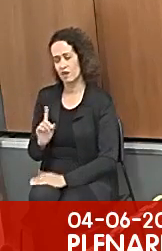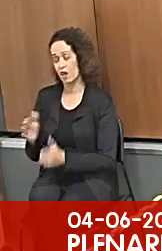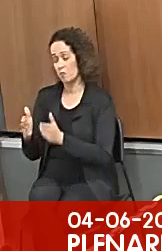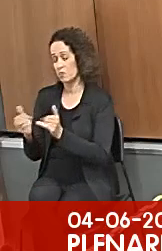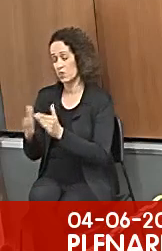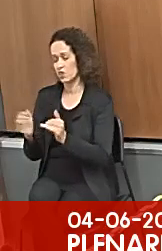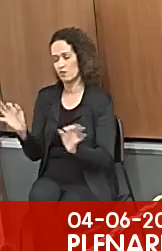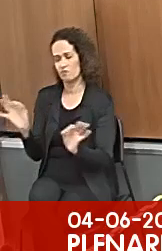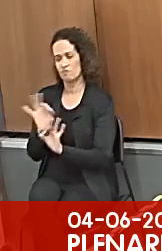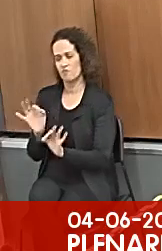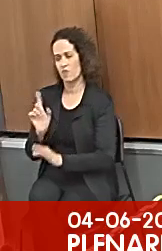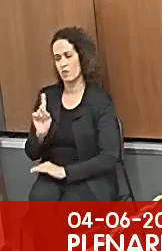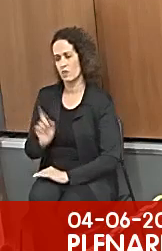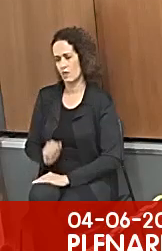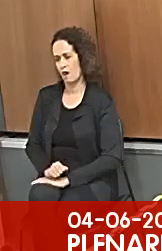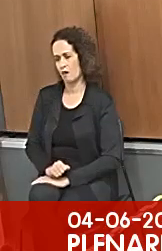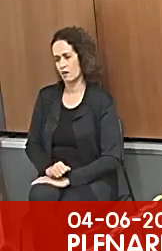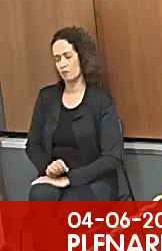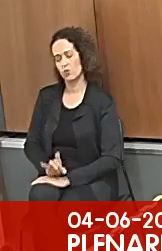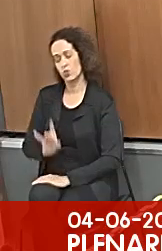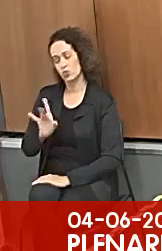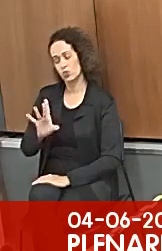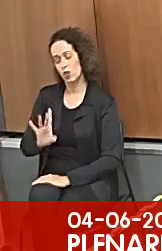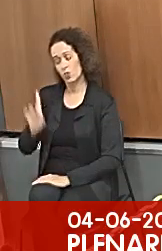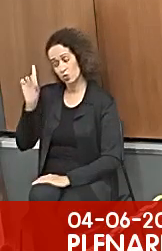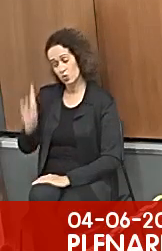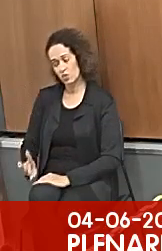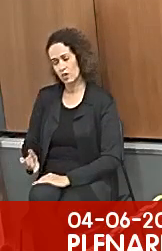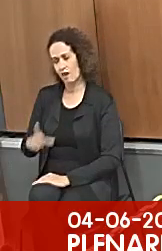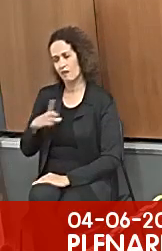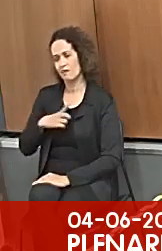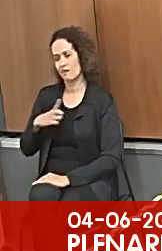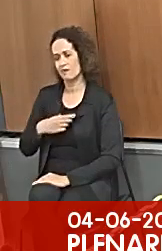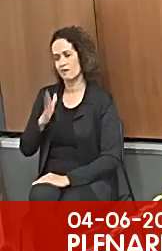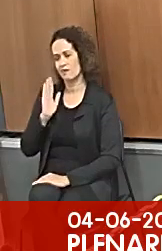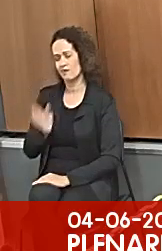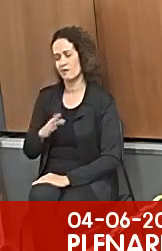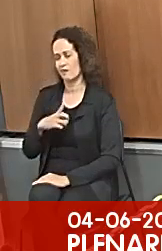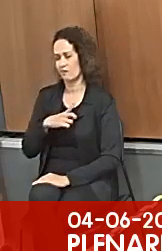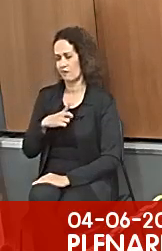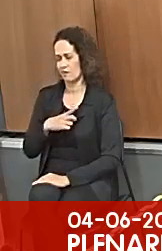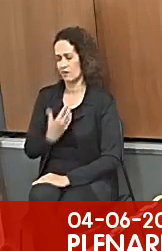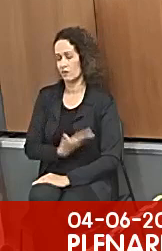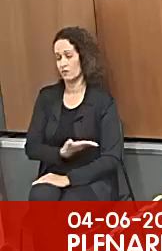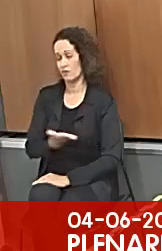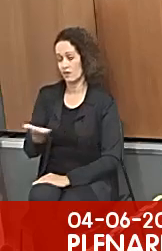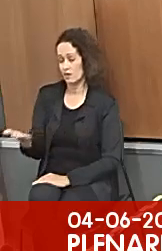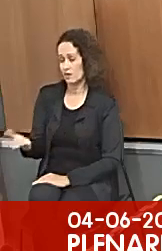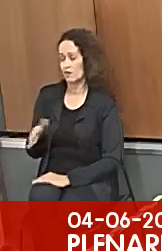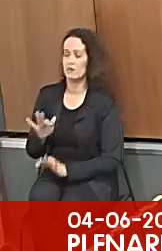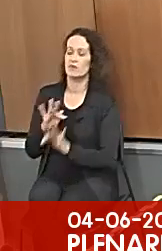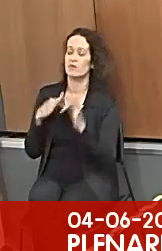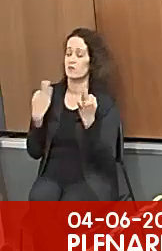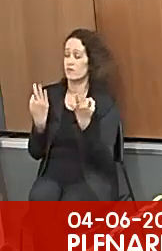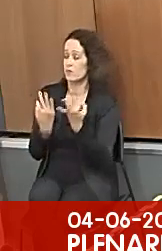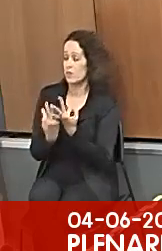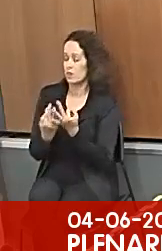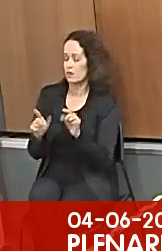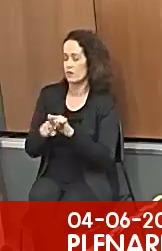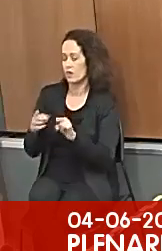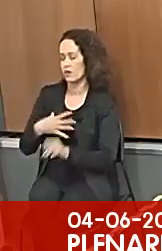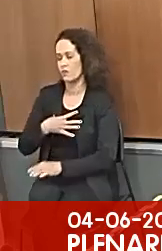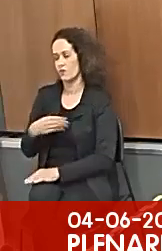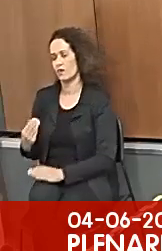nada do que senão o direito que vocês têm. Vocês, enquanto família, e o filho de vocês, enquanto